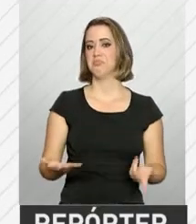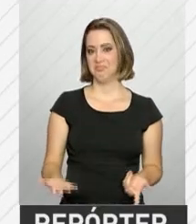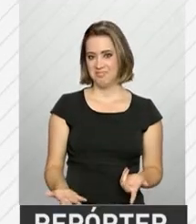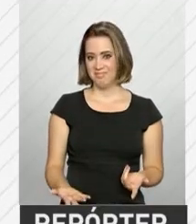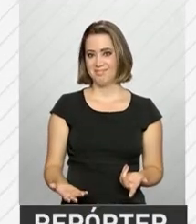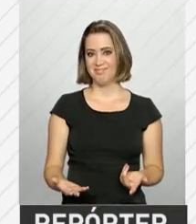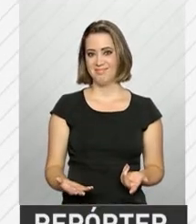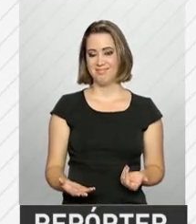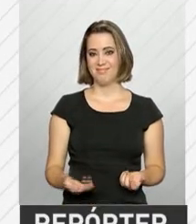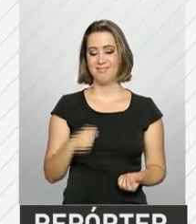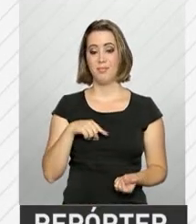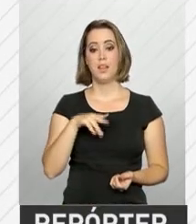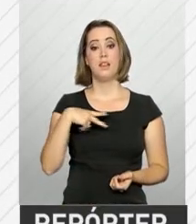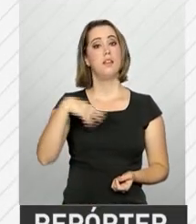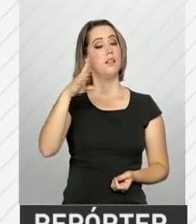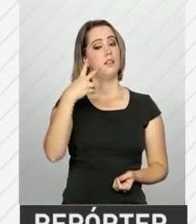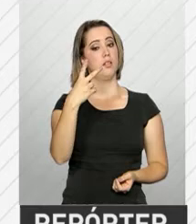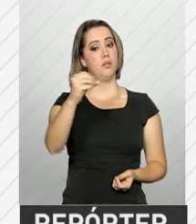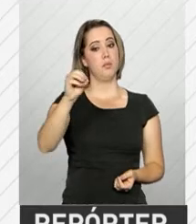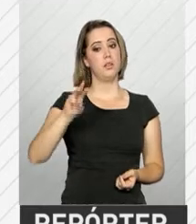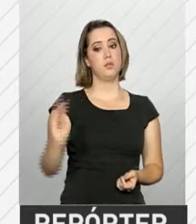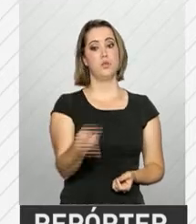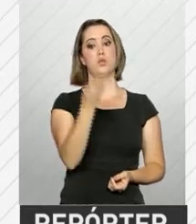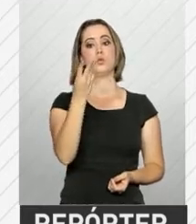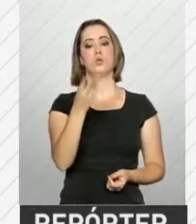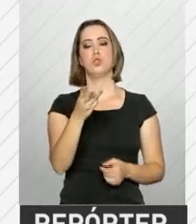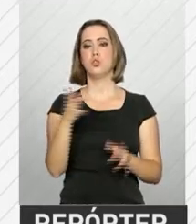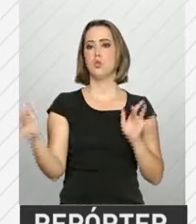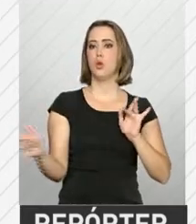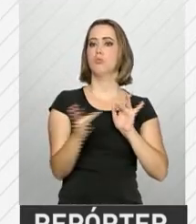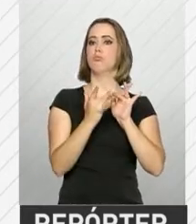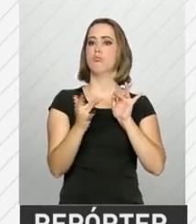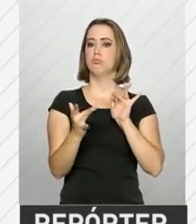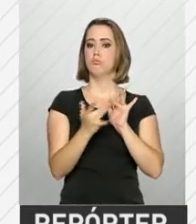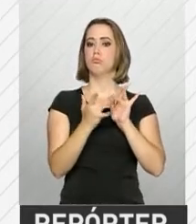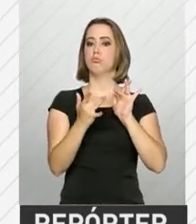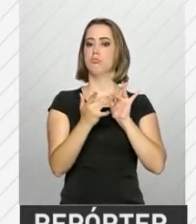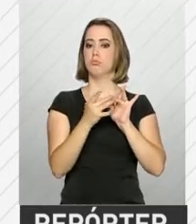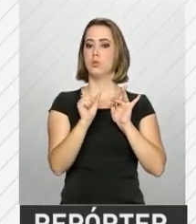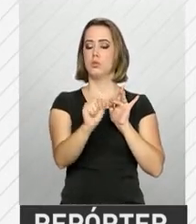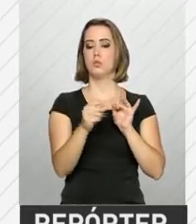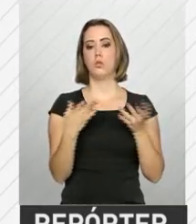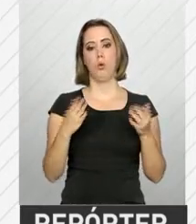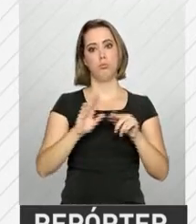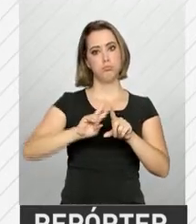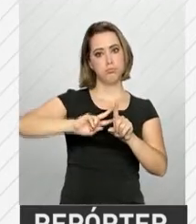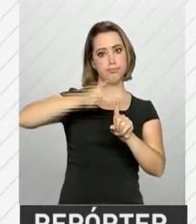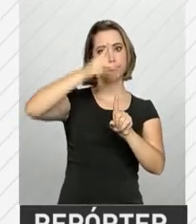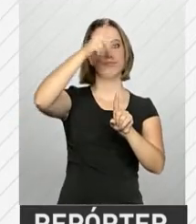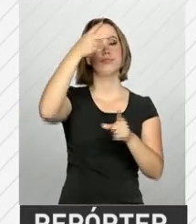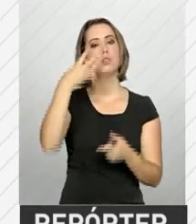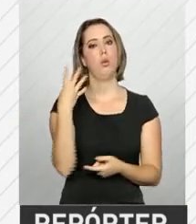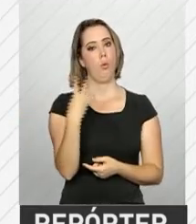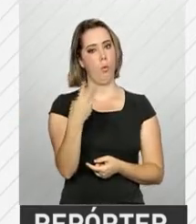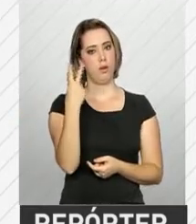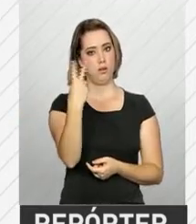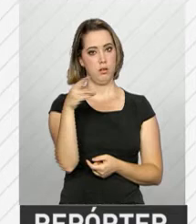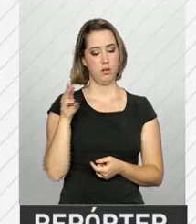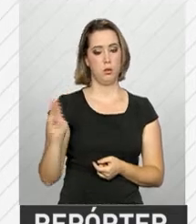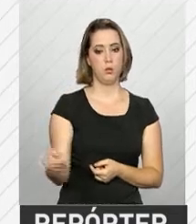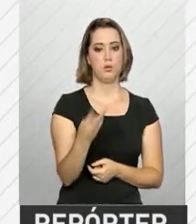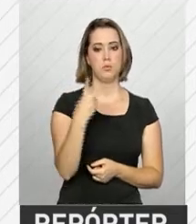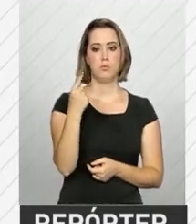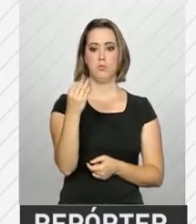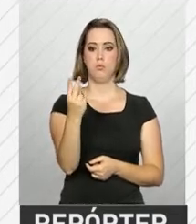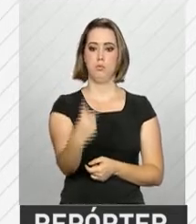de 20 milhões de conexões máquina-máquina. A previsão é que o número salte para 42 milhões em 2020. No